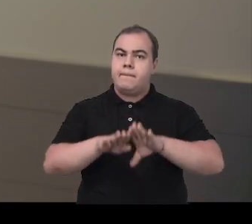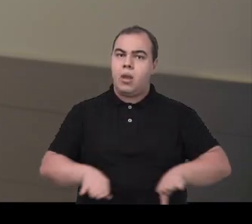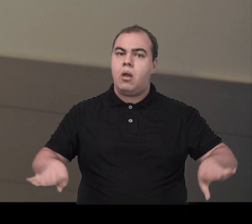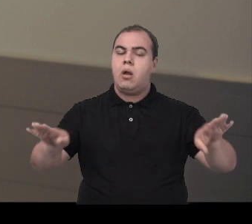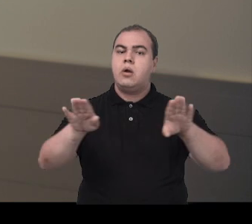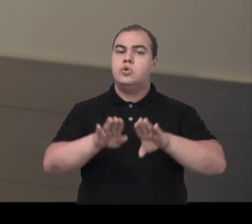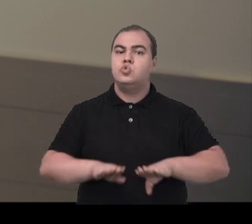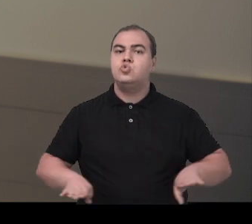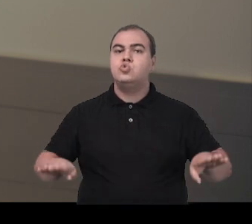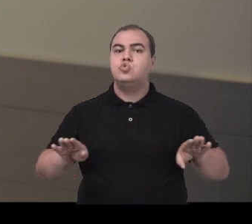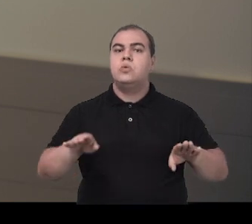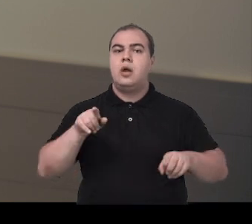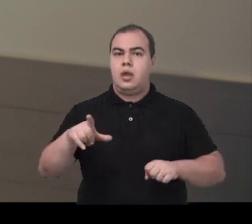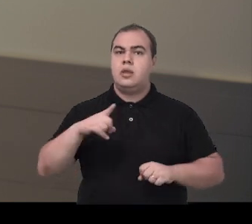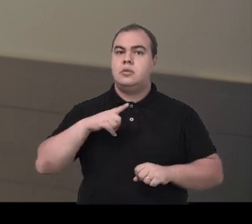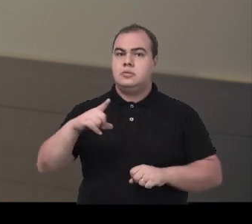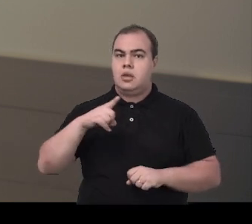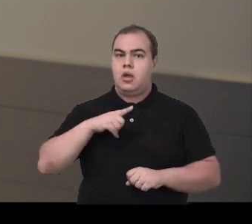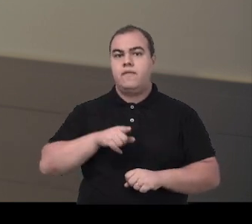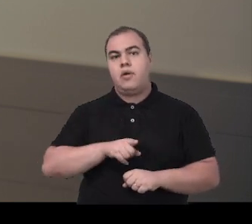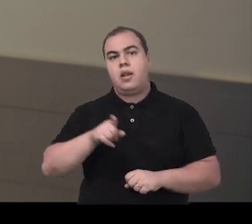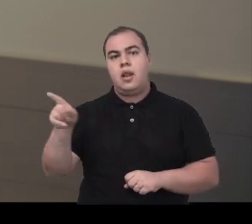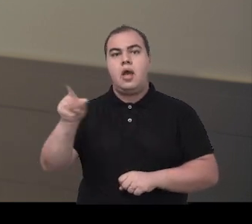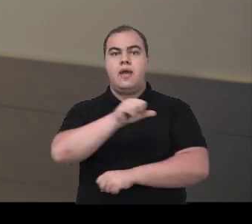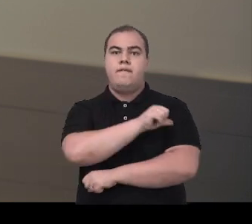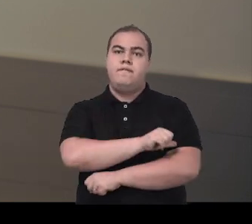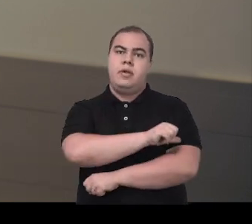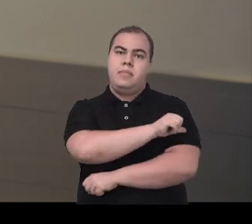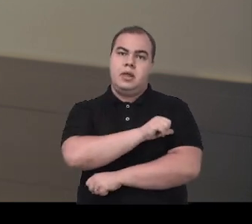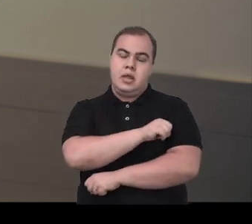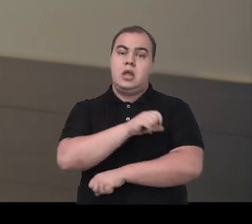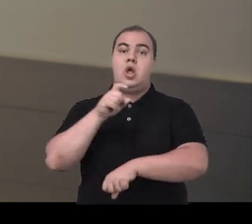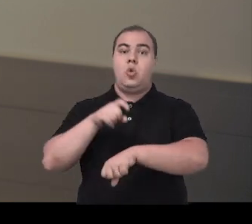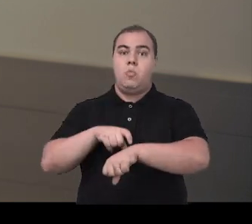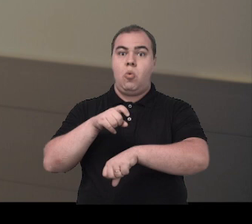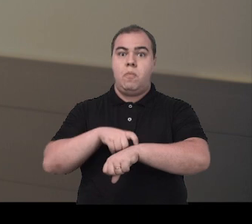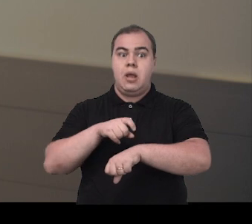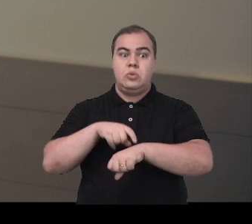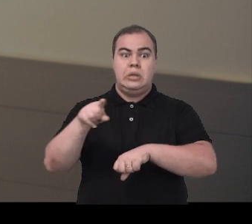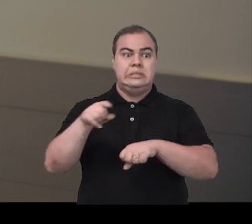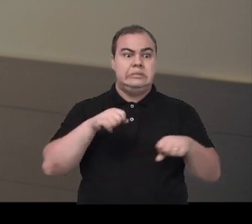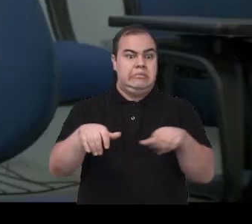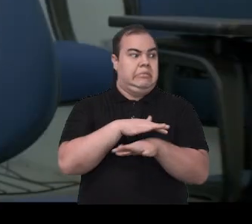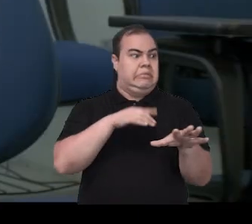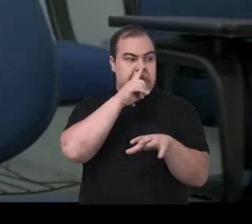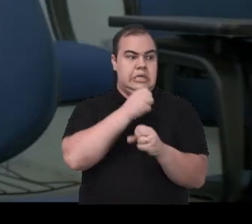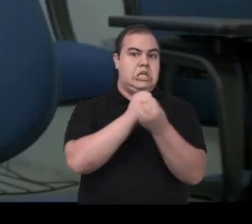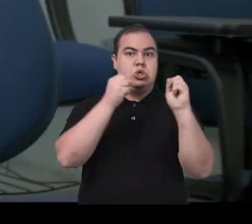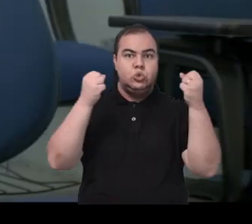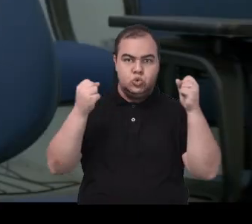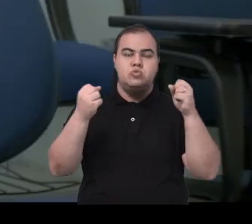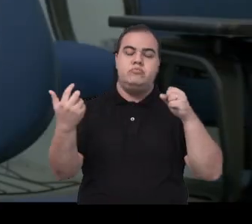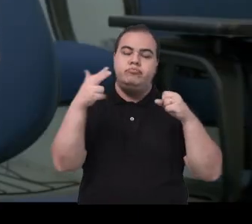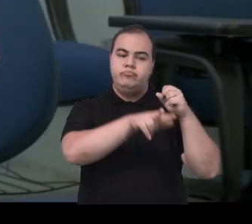vamos dizer assim, eles estavam nas enfermarias. No momento que eles ofereciam risco, eles iam para a sala forte. As